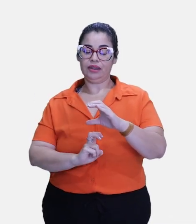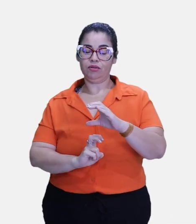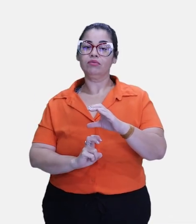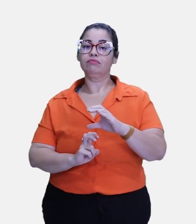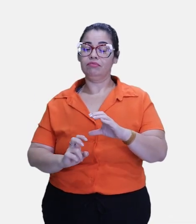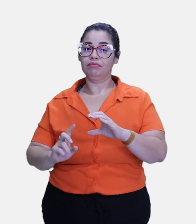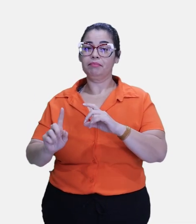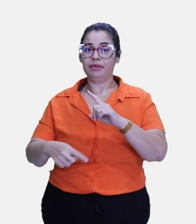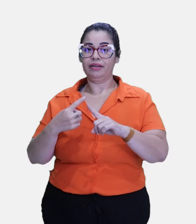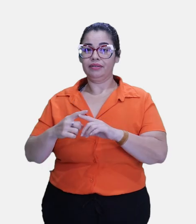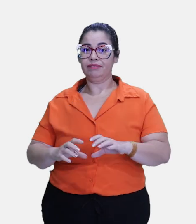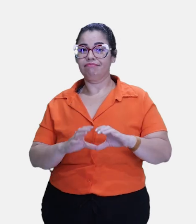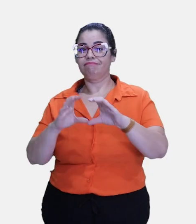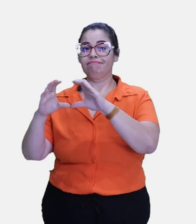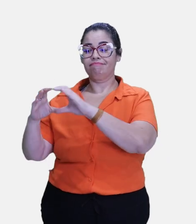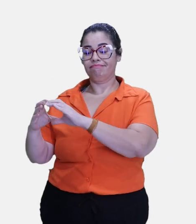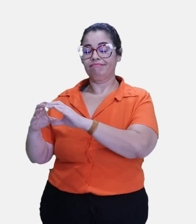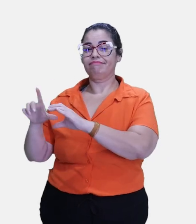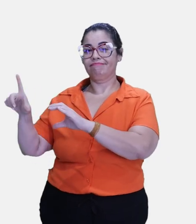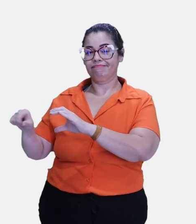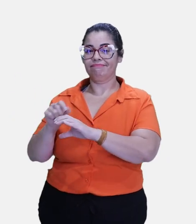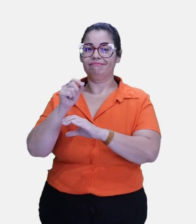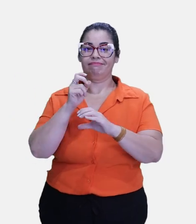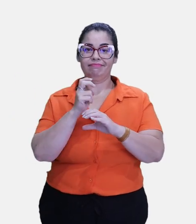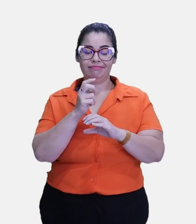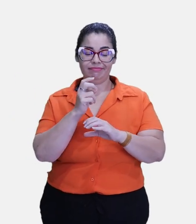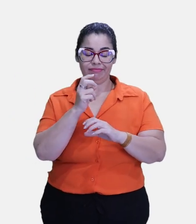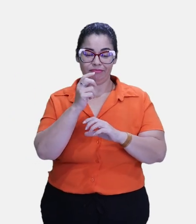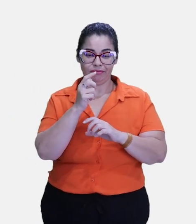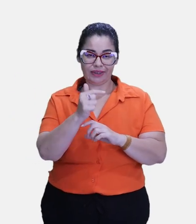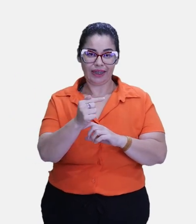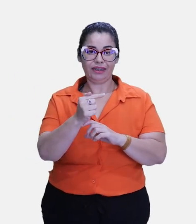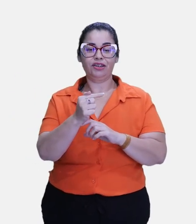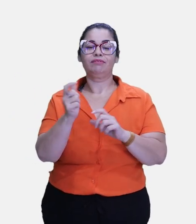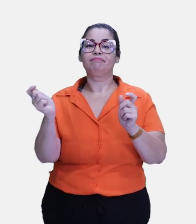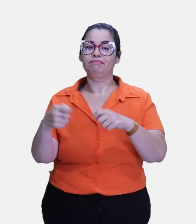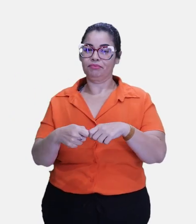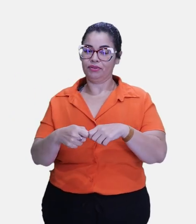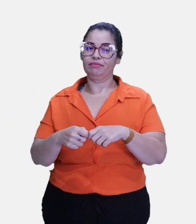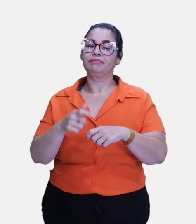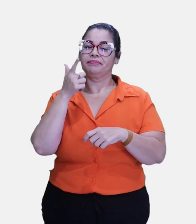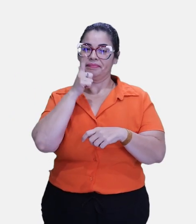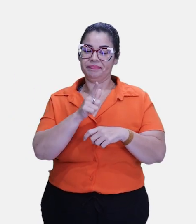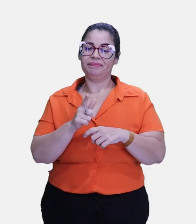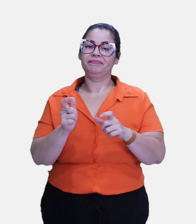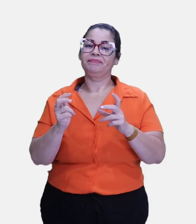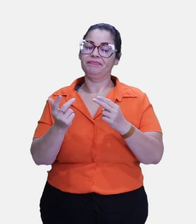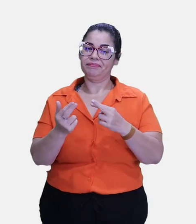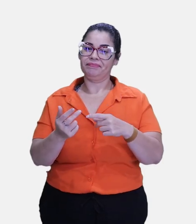5 quintos. Para 7 quintos ainda faltam 2 quintos, certo? Então, mais um círculo